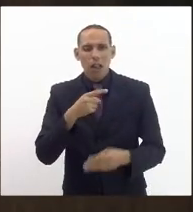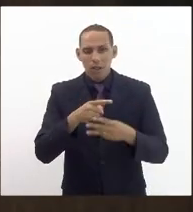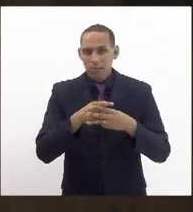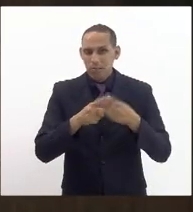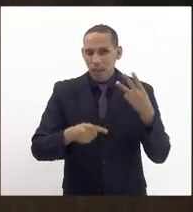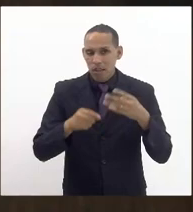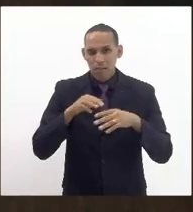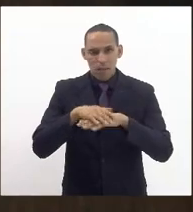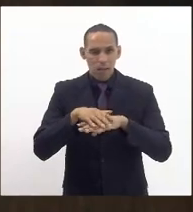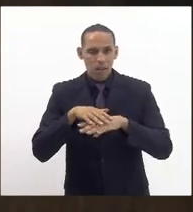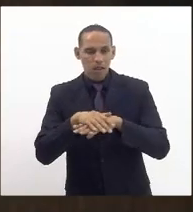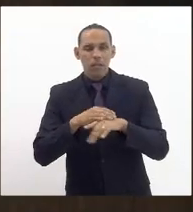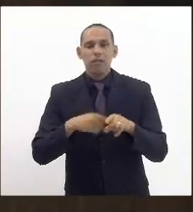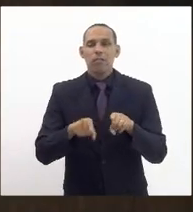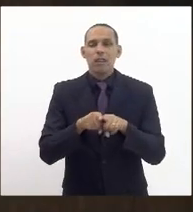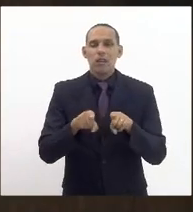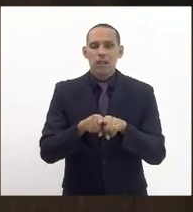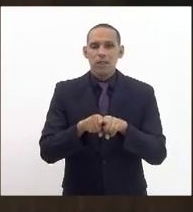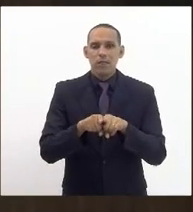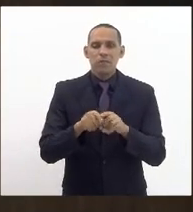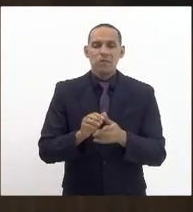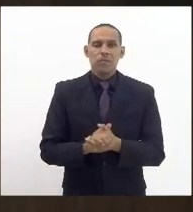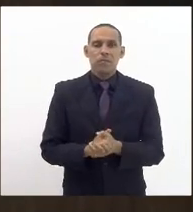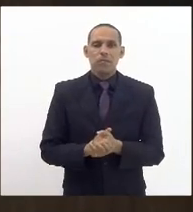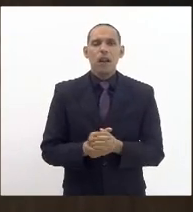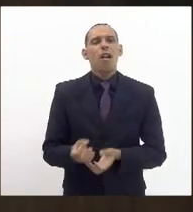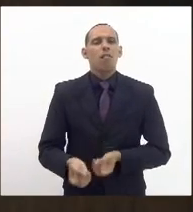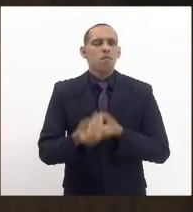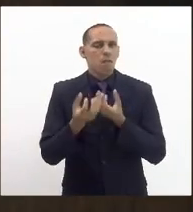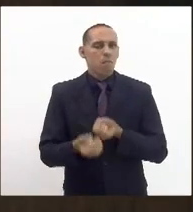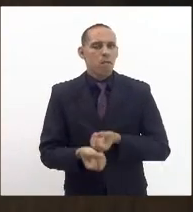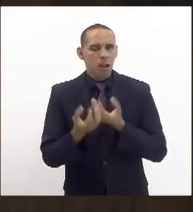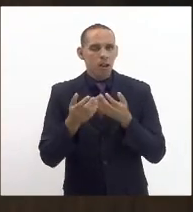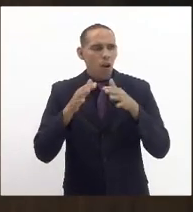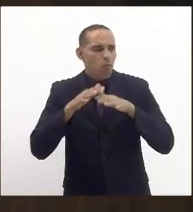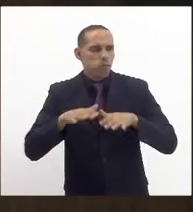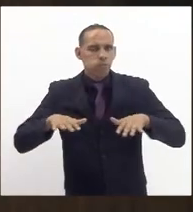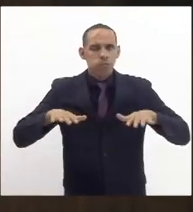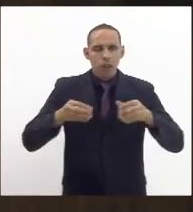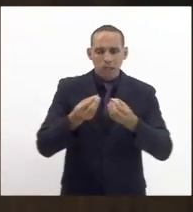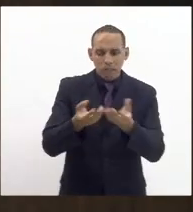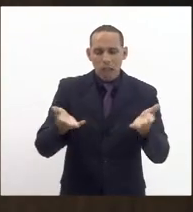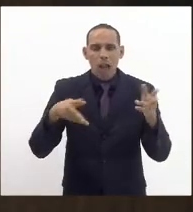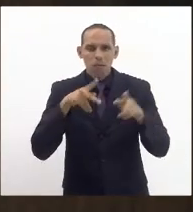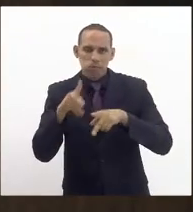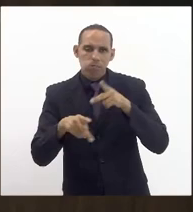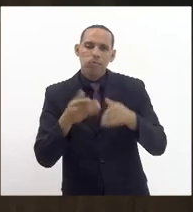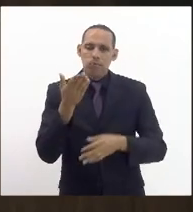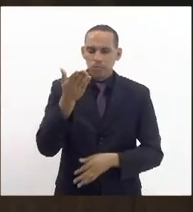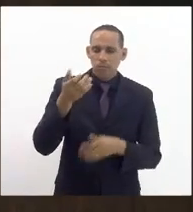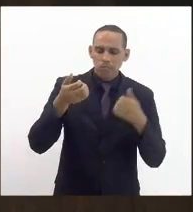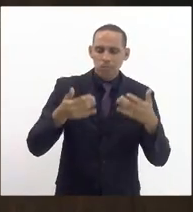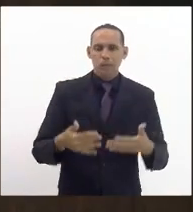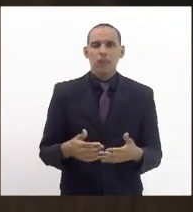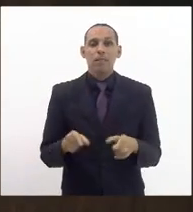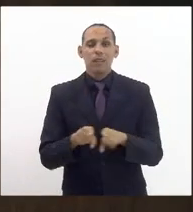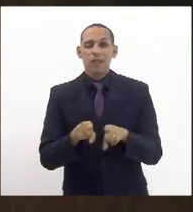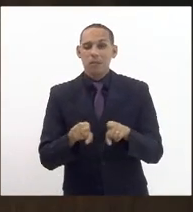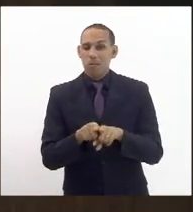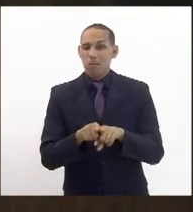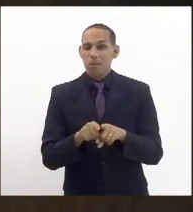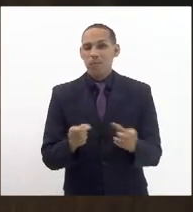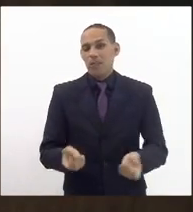redes, tem que ser a medicação, as informações para a população, como Vossa Excelência colocou, e tem que